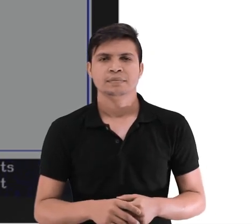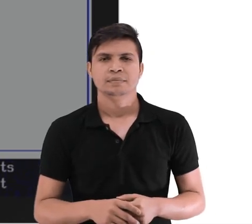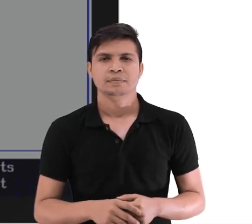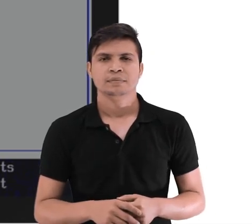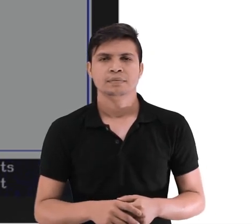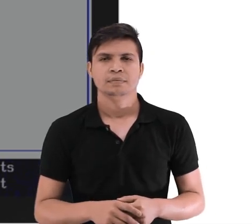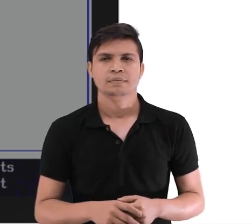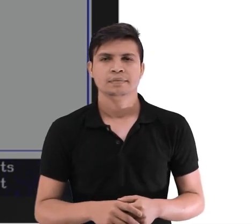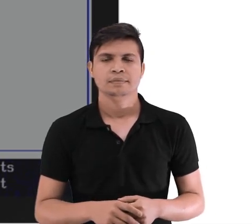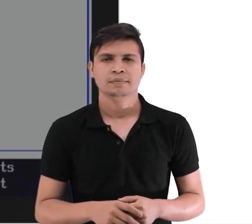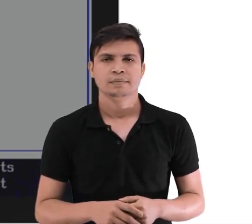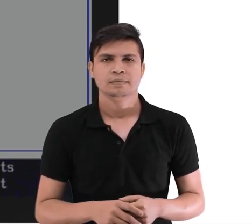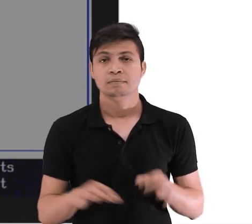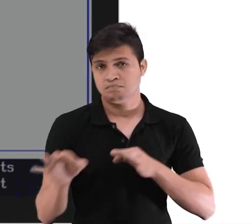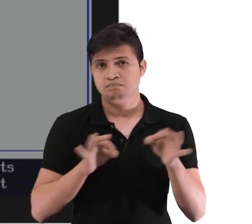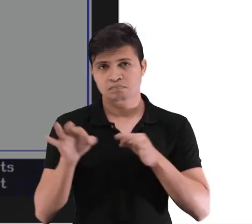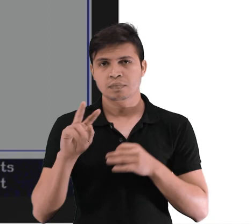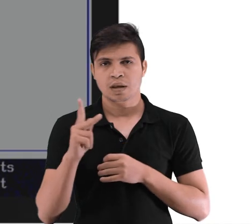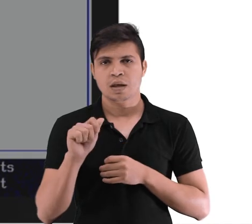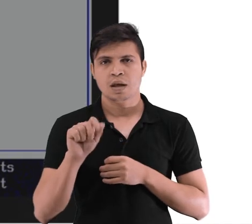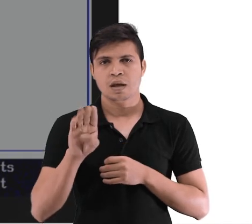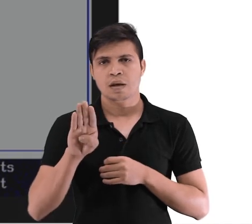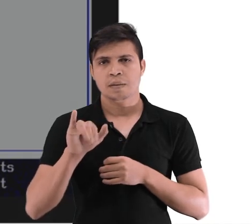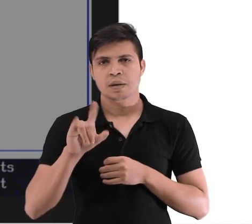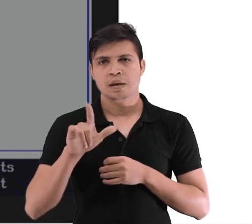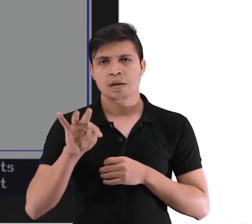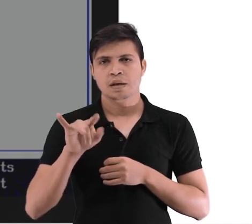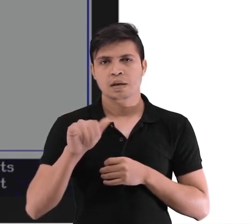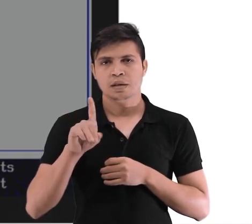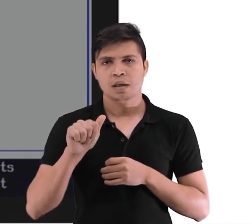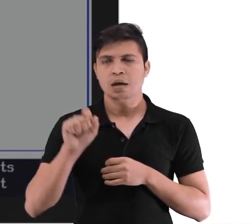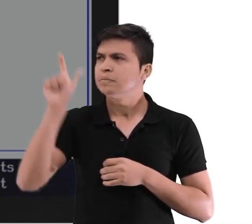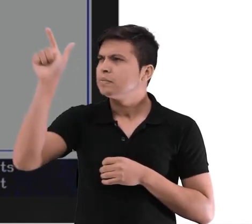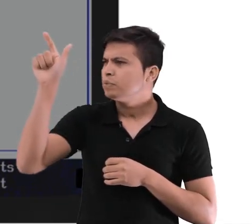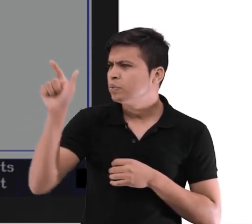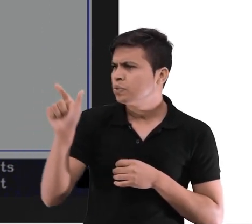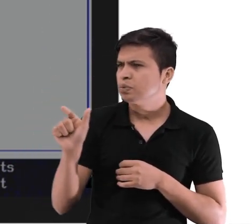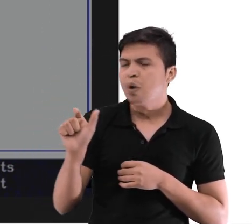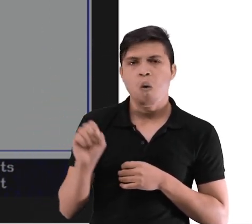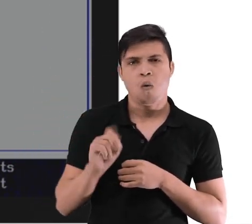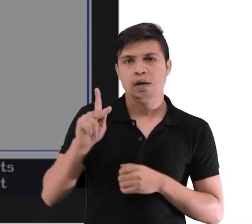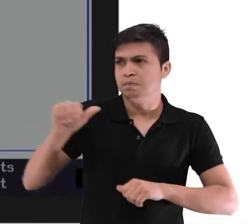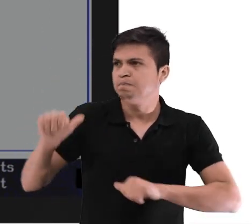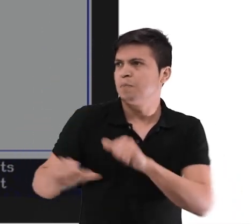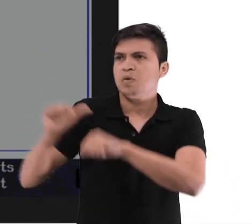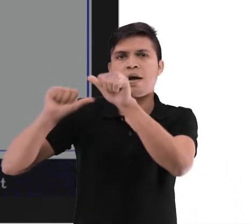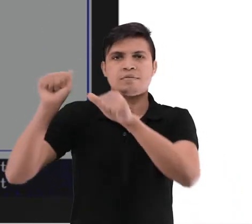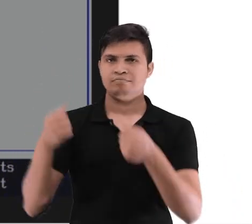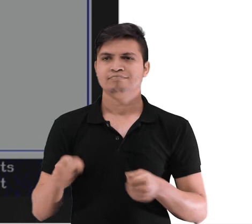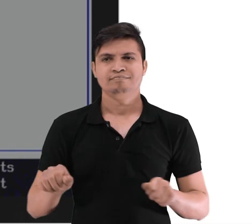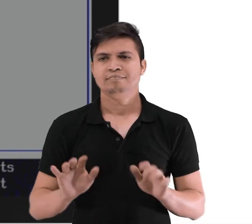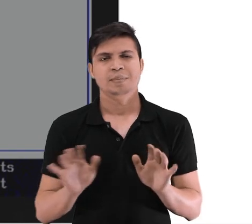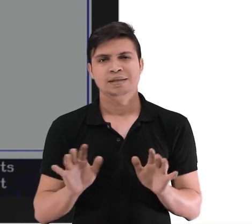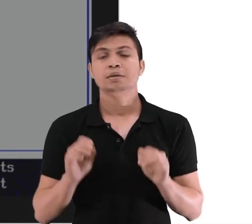Estão todas habilitadas, como vocês estão vendo. Você não tem que fazer nenhum tipo de alteração. Você pode deixar